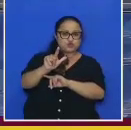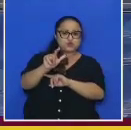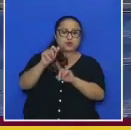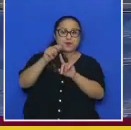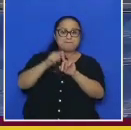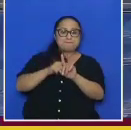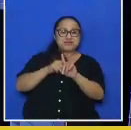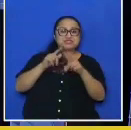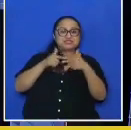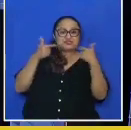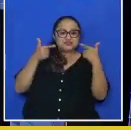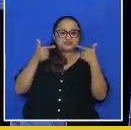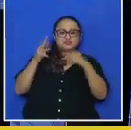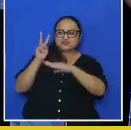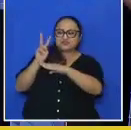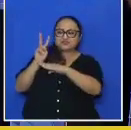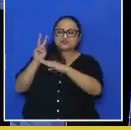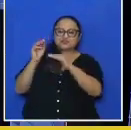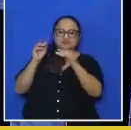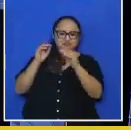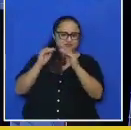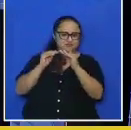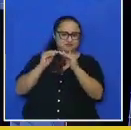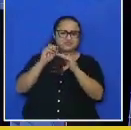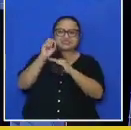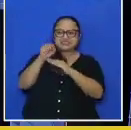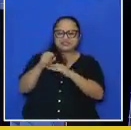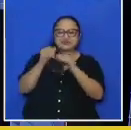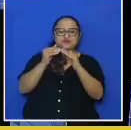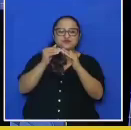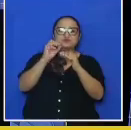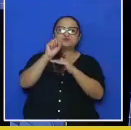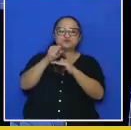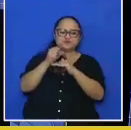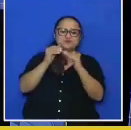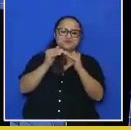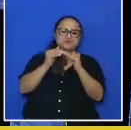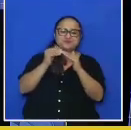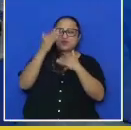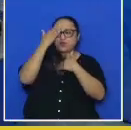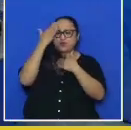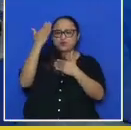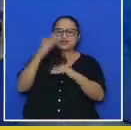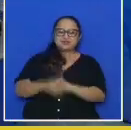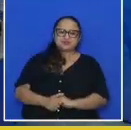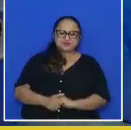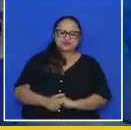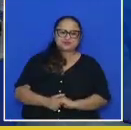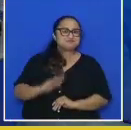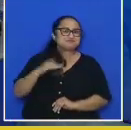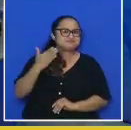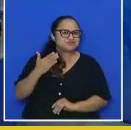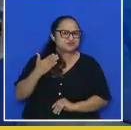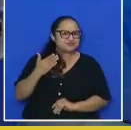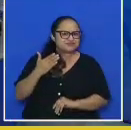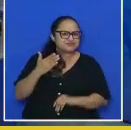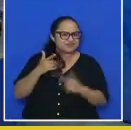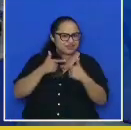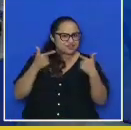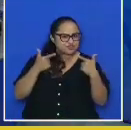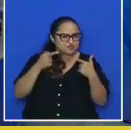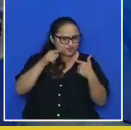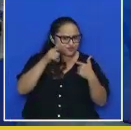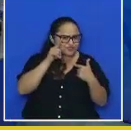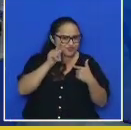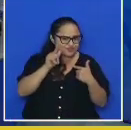da sorte. Os auditores confirmam? Sim, confirmo. Sim, confirmo. Obrigado. E aí, a sorte estava